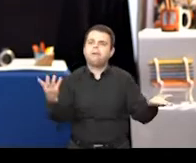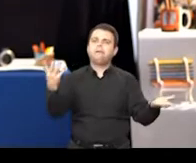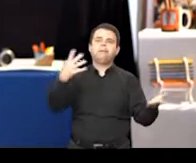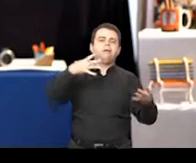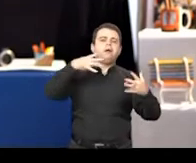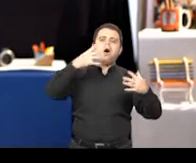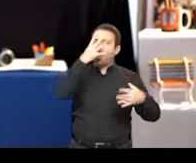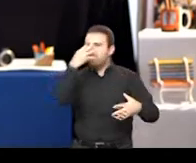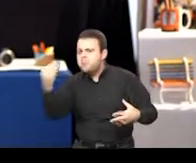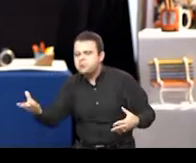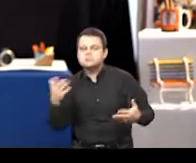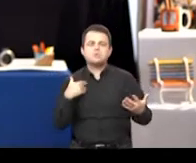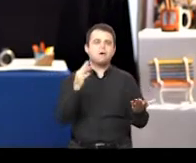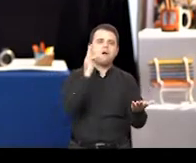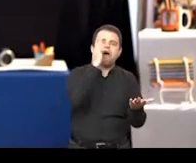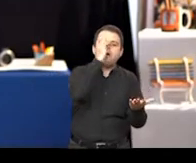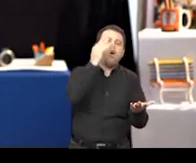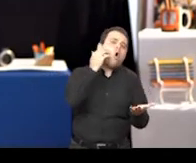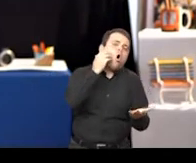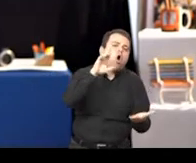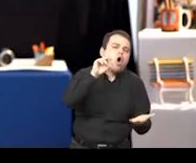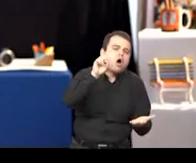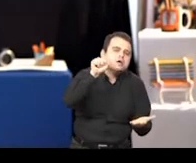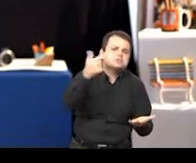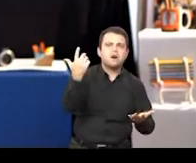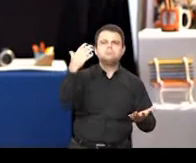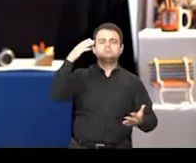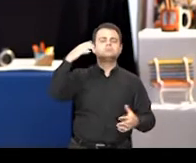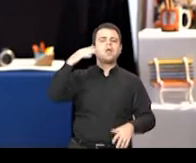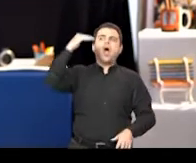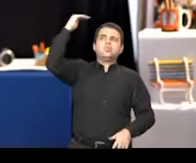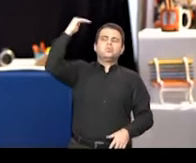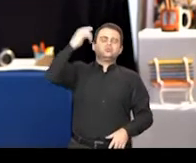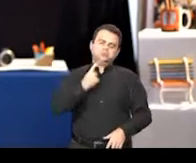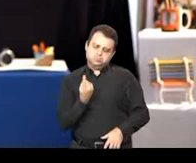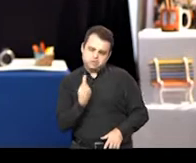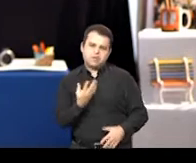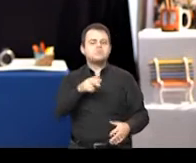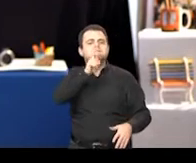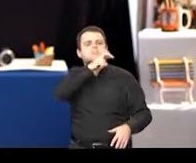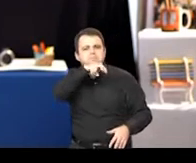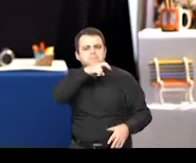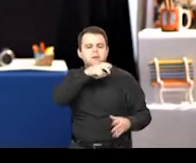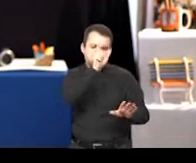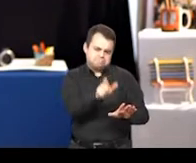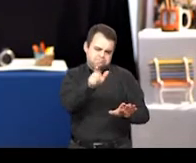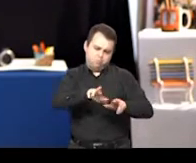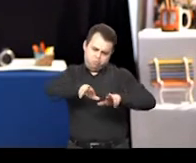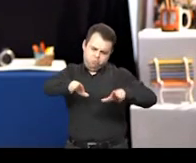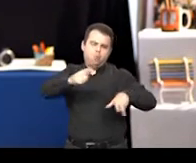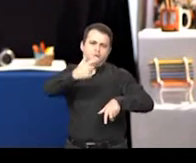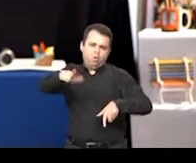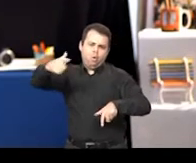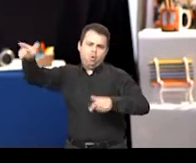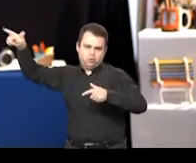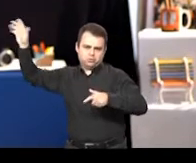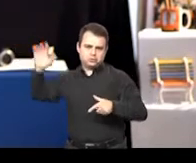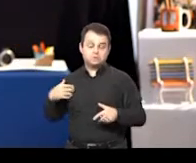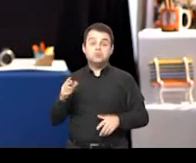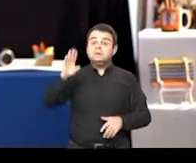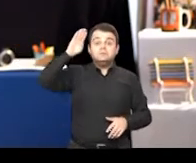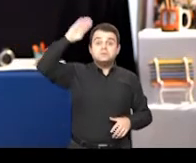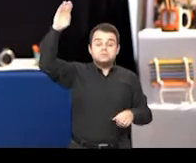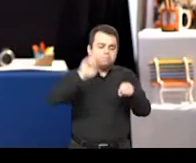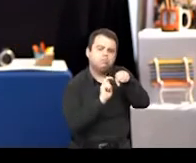raposa, a rosa, o adulto solitário e a serpente, entre outros. O personagem principal